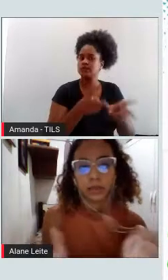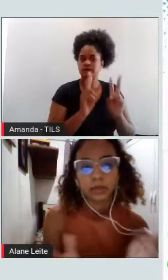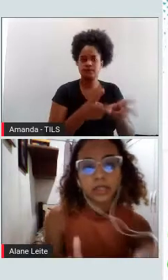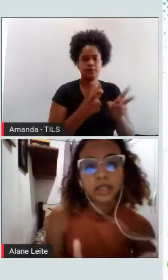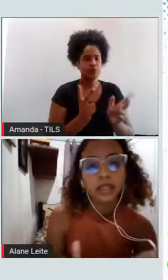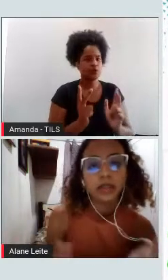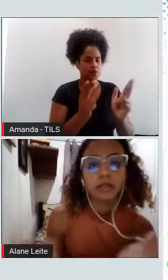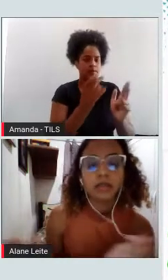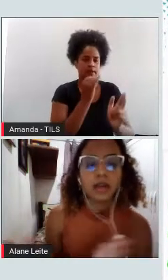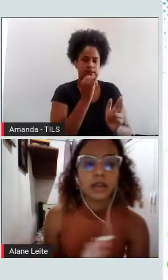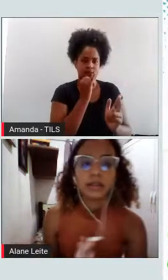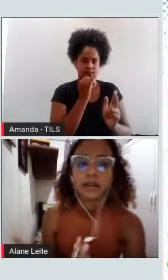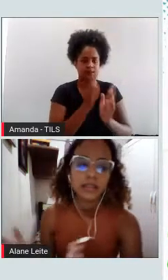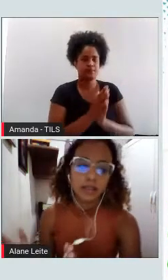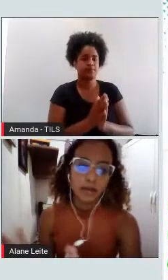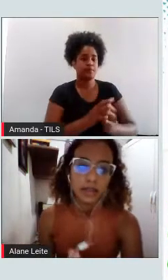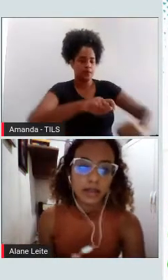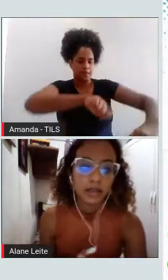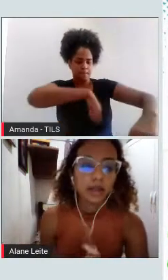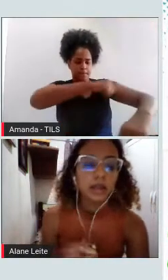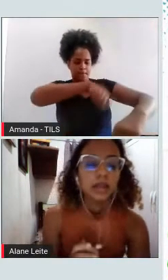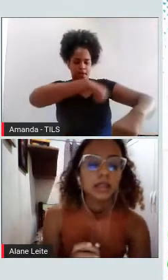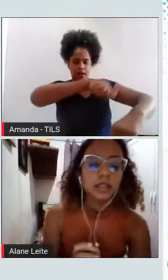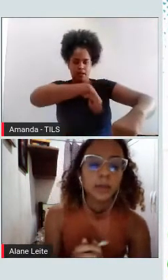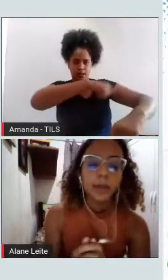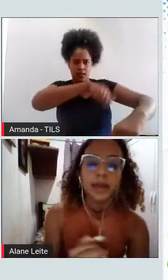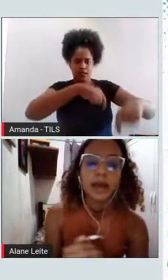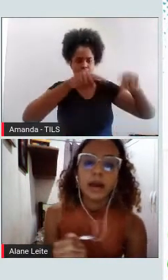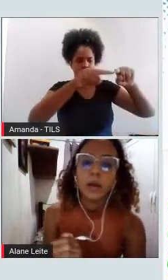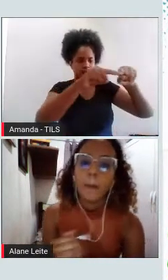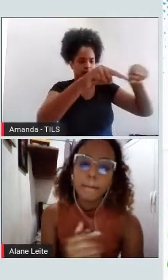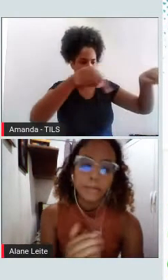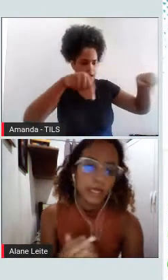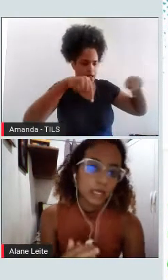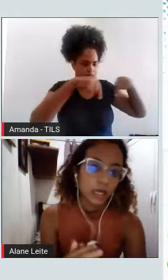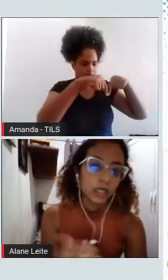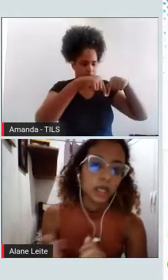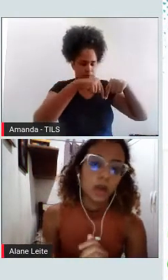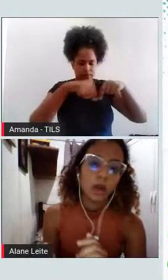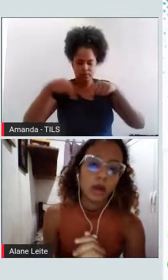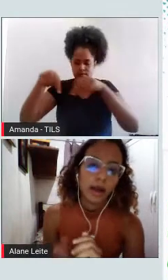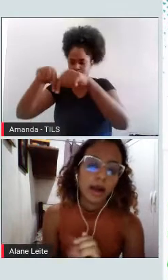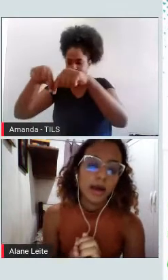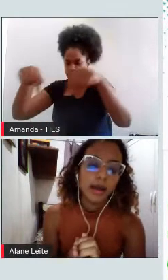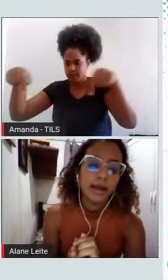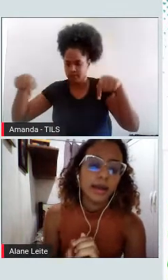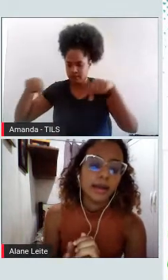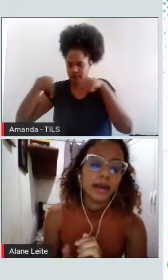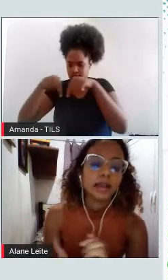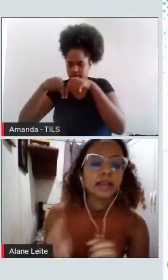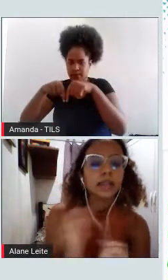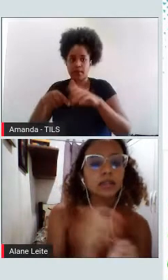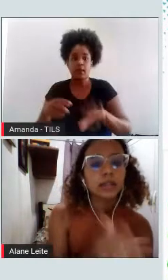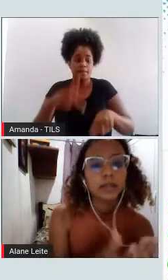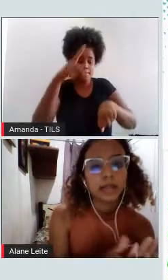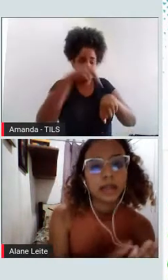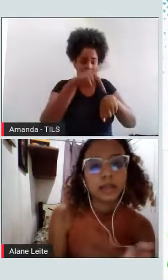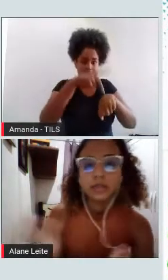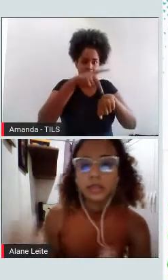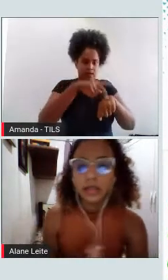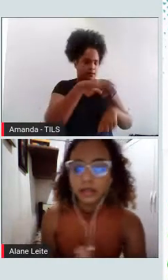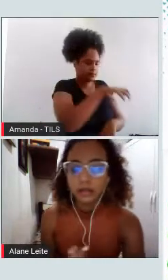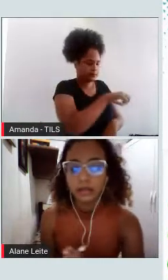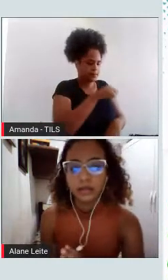panela redonda e uma travessa quadrada, se eu pegar uma pedra e colocar ela dentro da